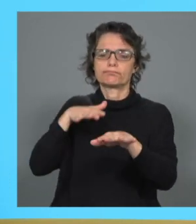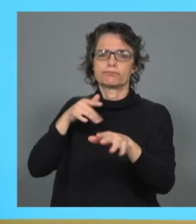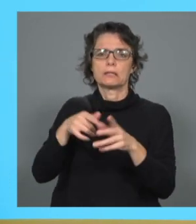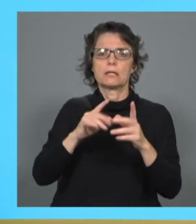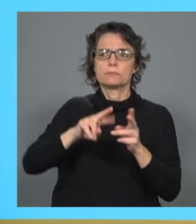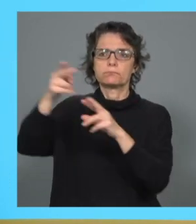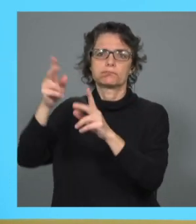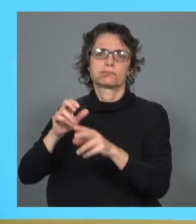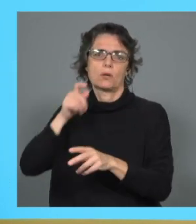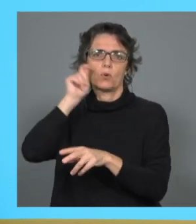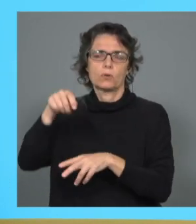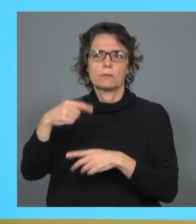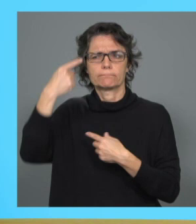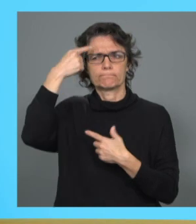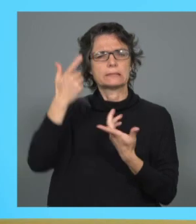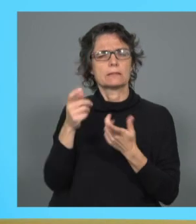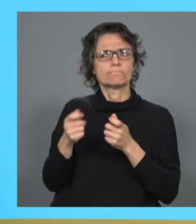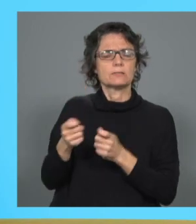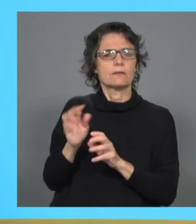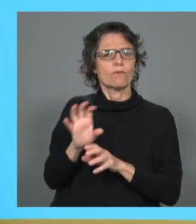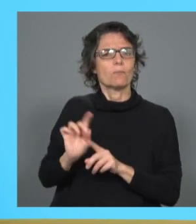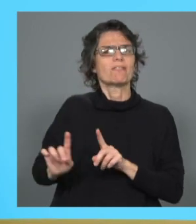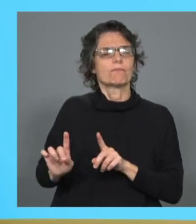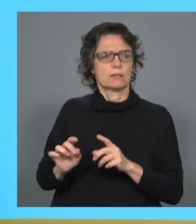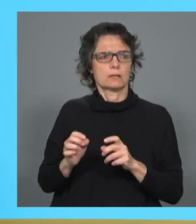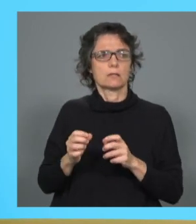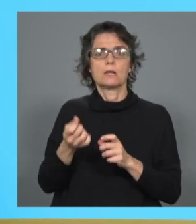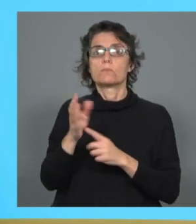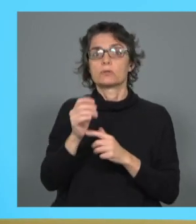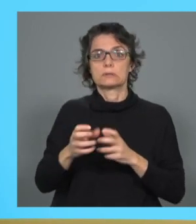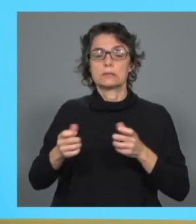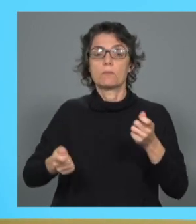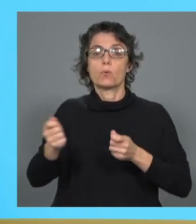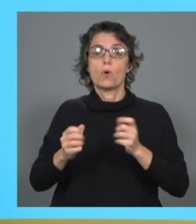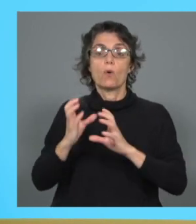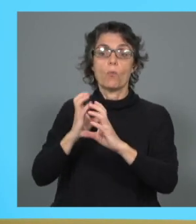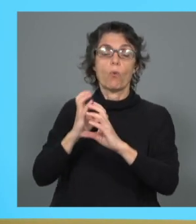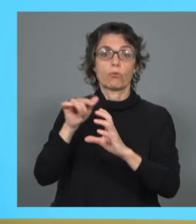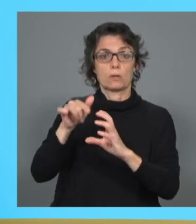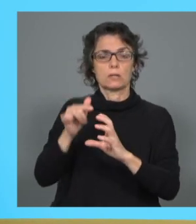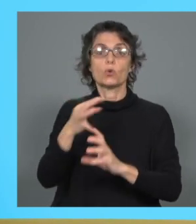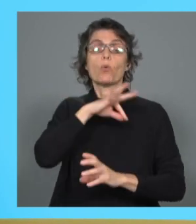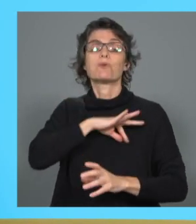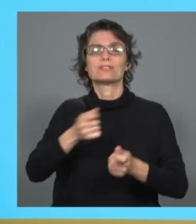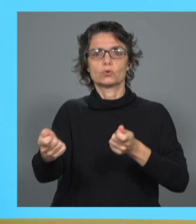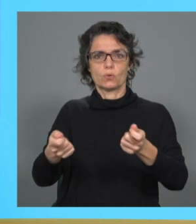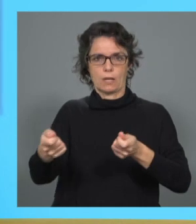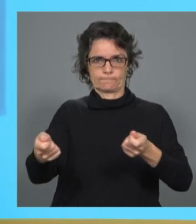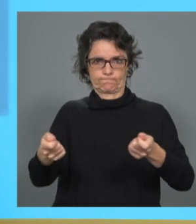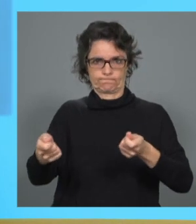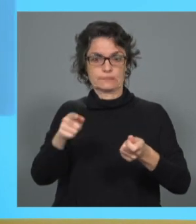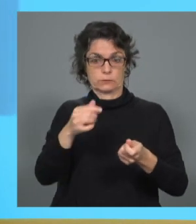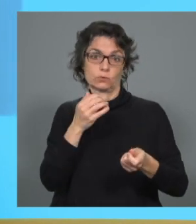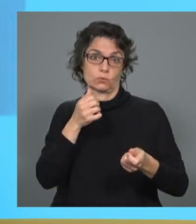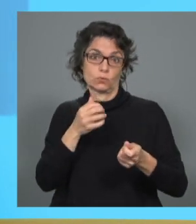trabalho enviando, por exemplo, um autocarro, trazendo logo mais pessoas. Esse autocarro é conduzido por profissionais e, portanto, em termos de